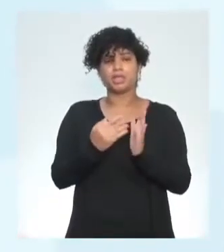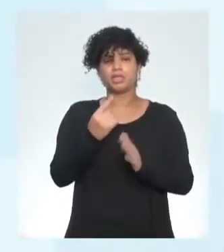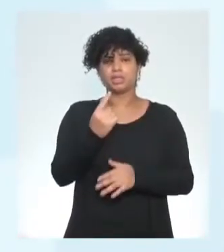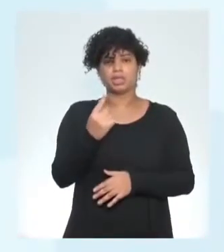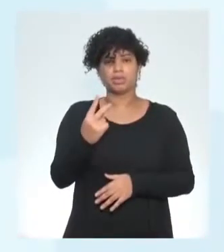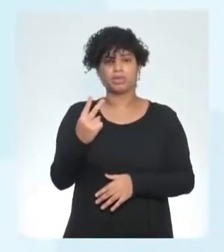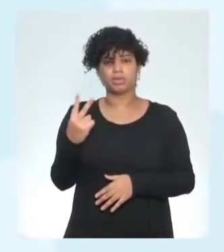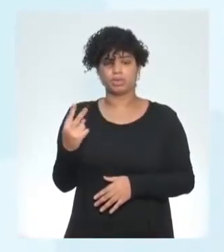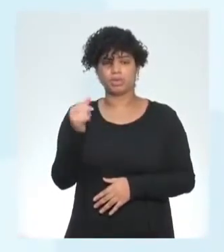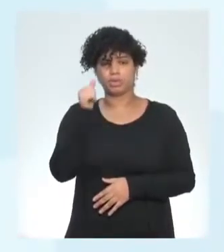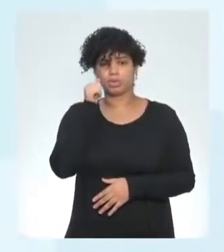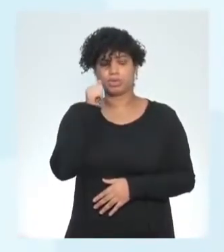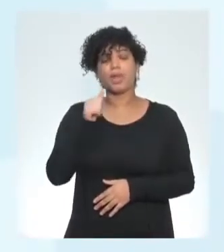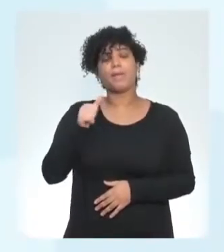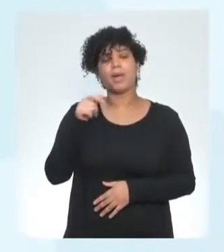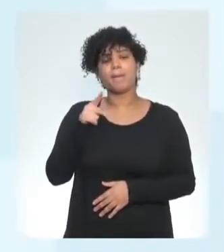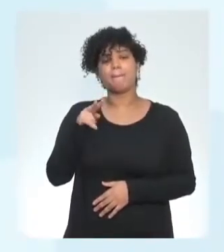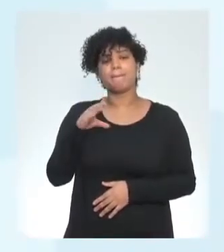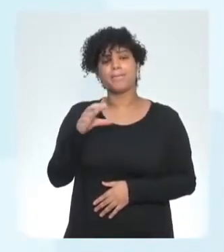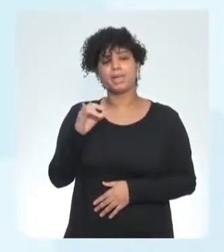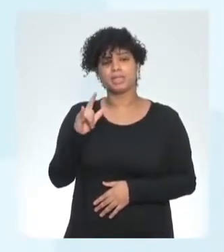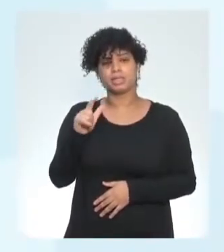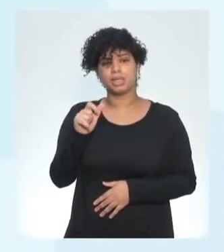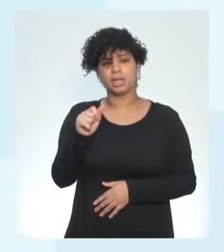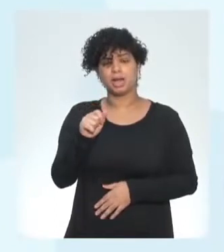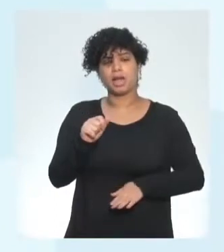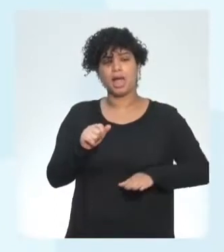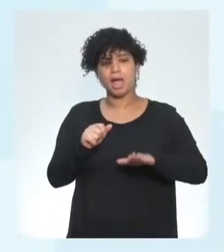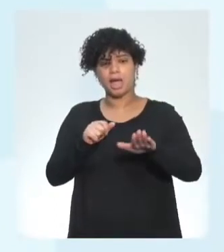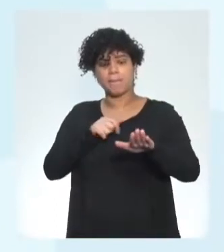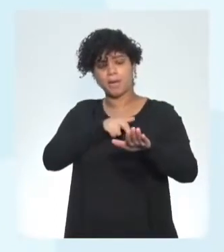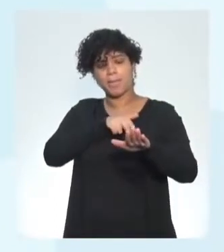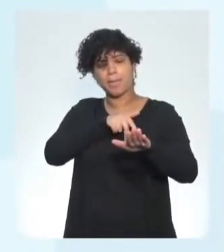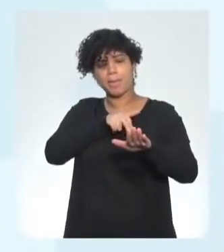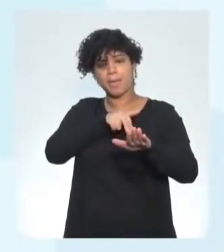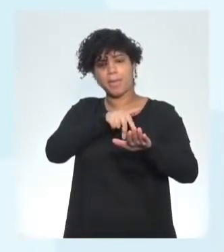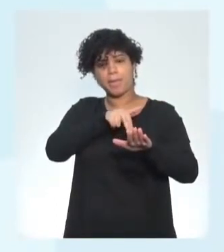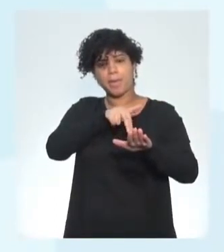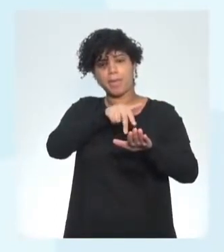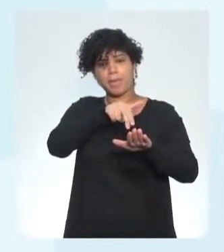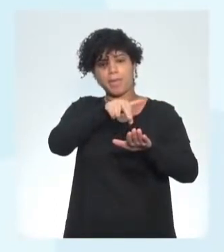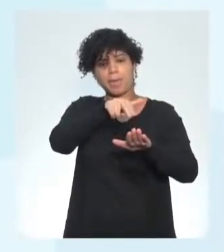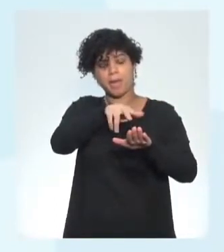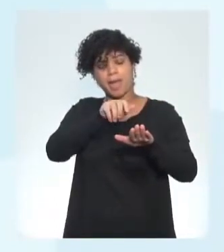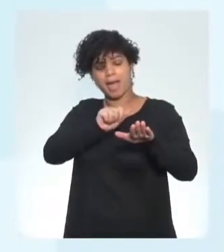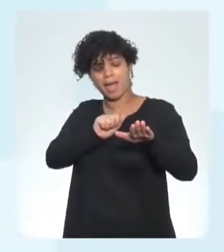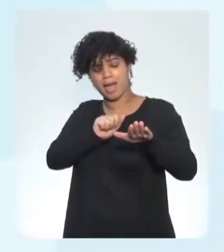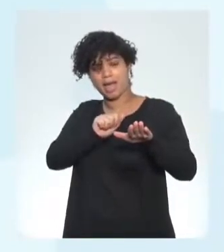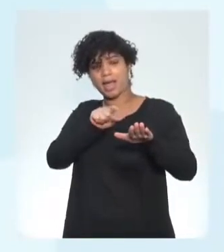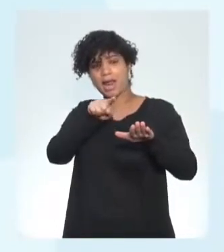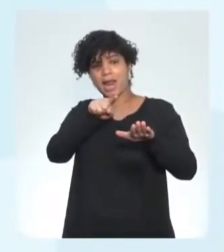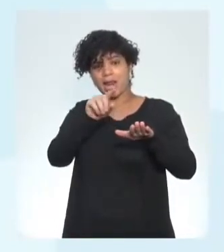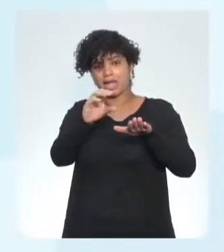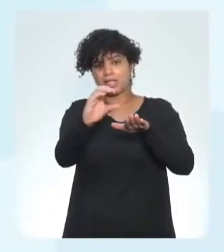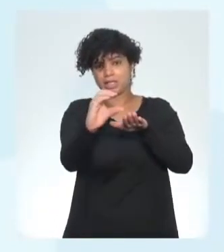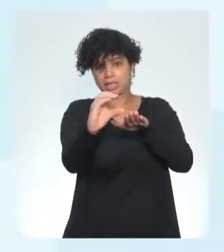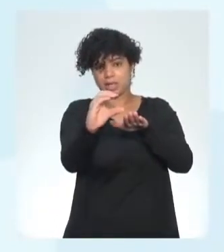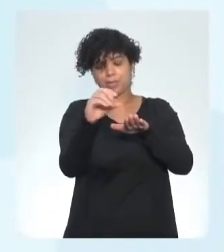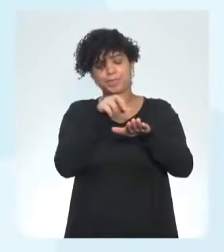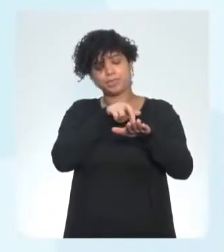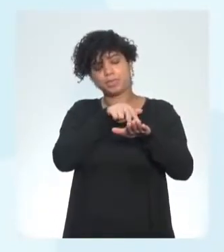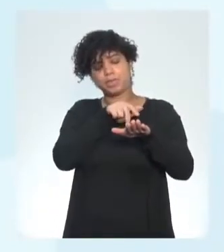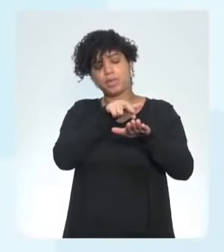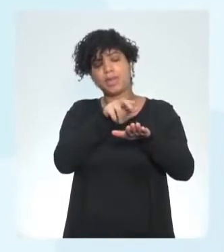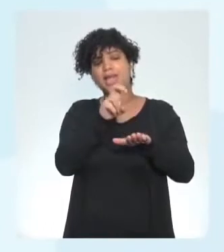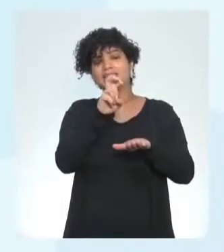Priscila está subindo uma rampa a partir do ponto A, em direção ao ponto C. Após andar 5 metros,